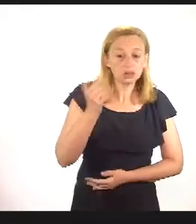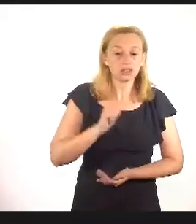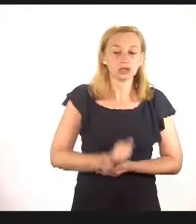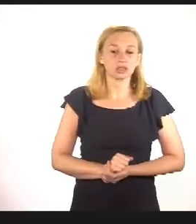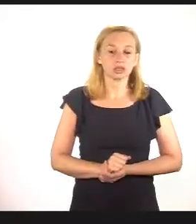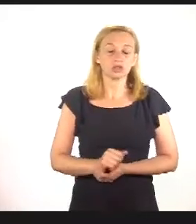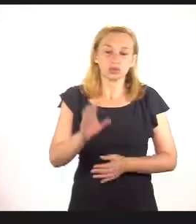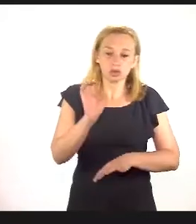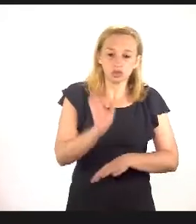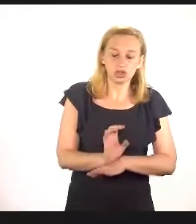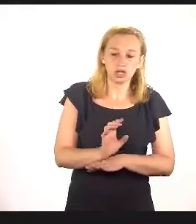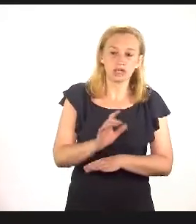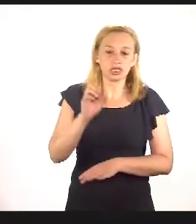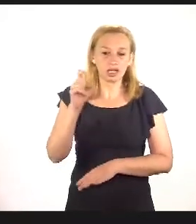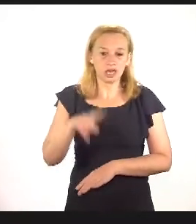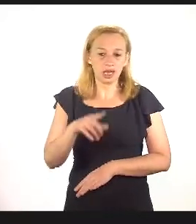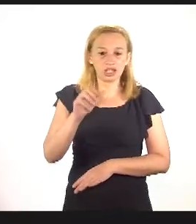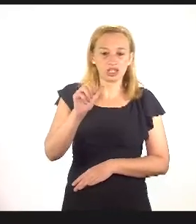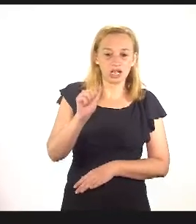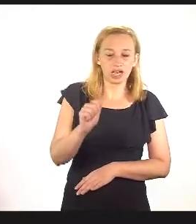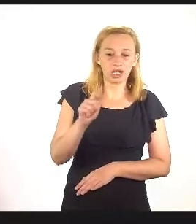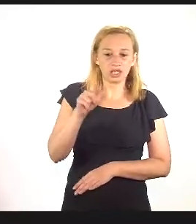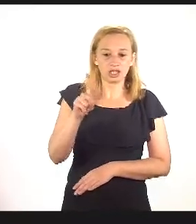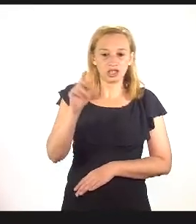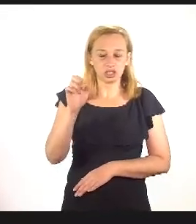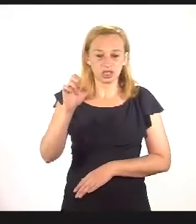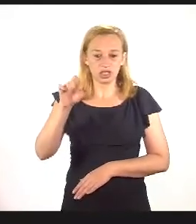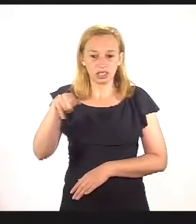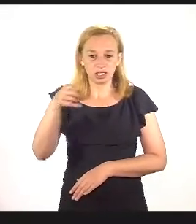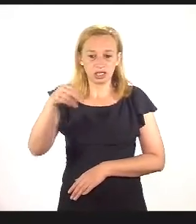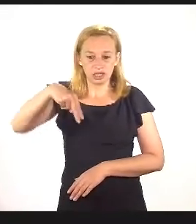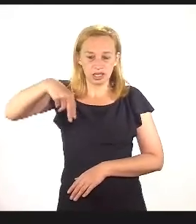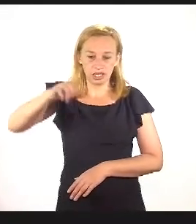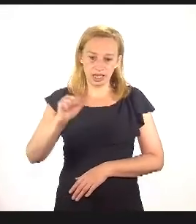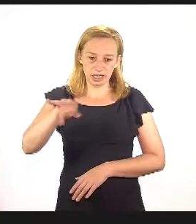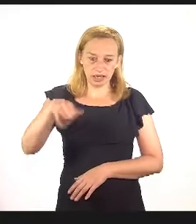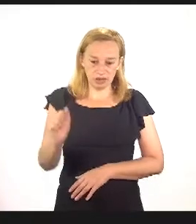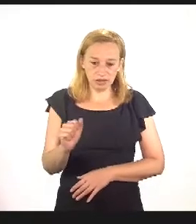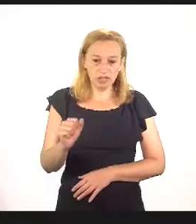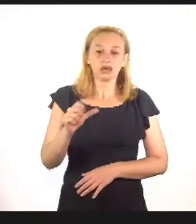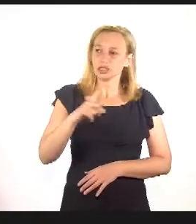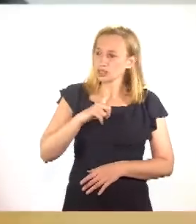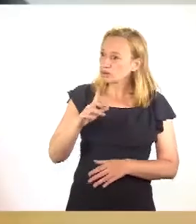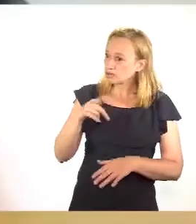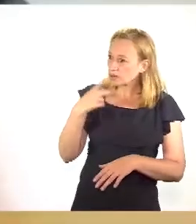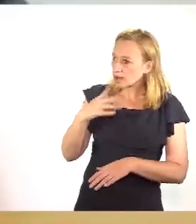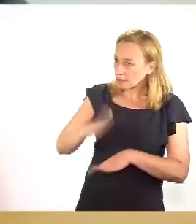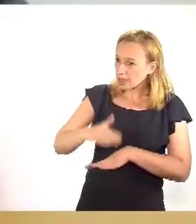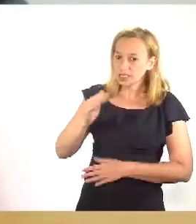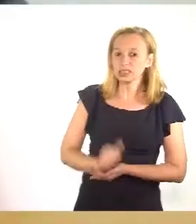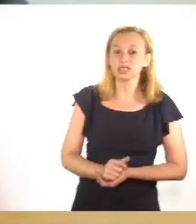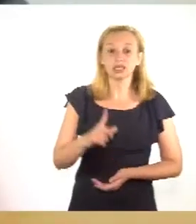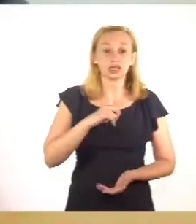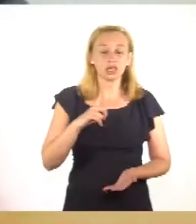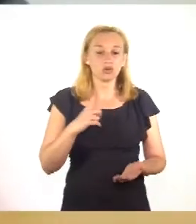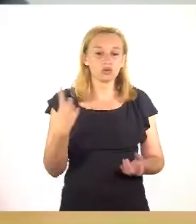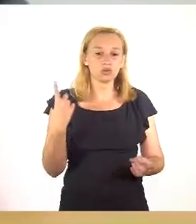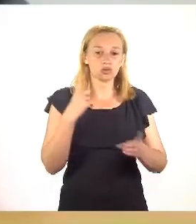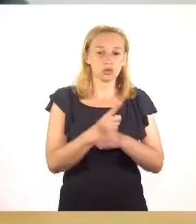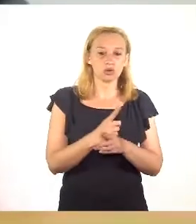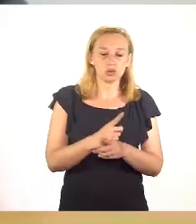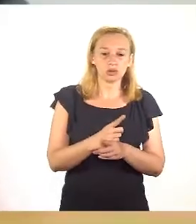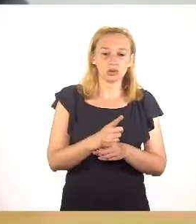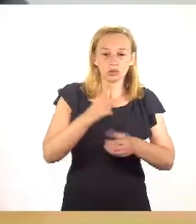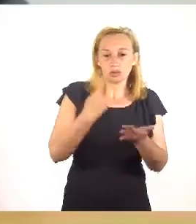nosso Estado, que é a Genersa. Só tem mais alguma coisa que eu queira acrescentar? Eu tenho encontro marcado todas as